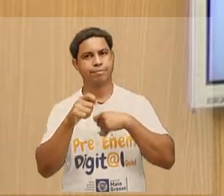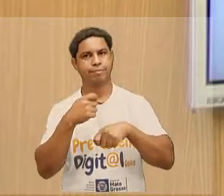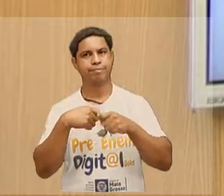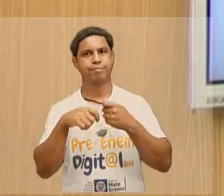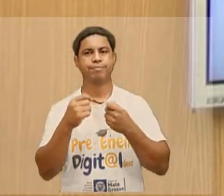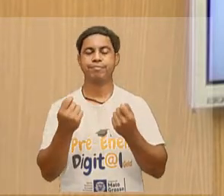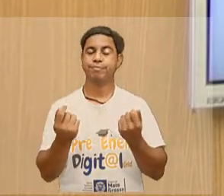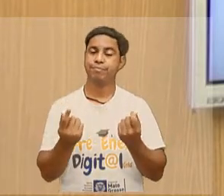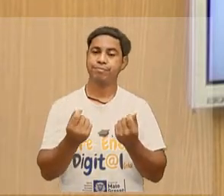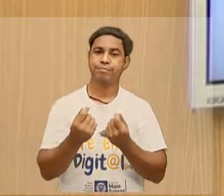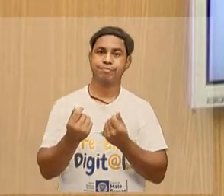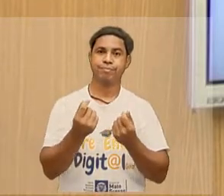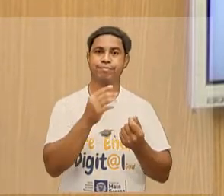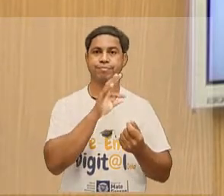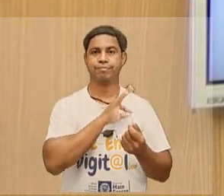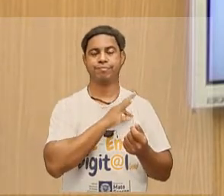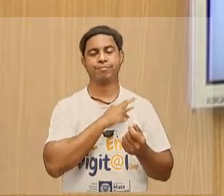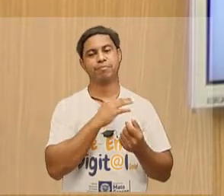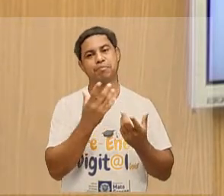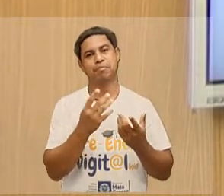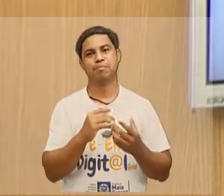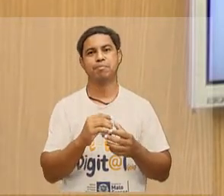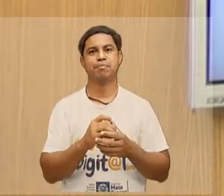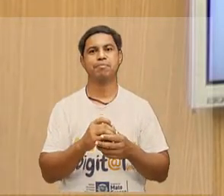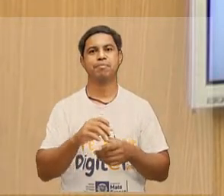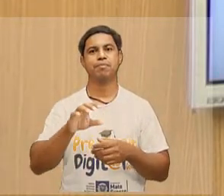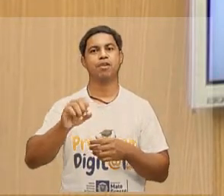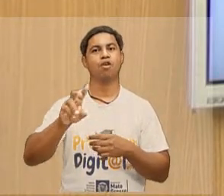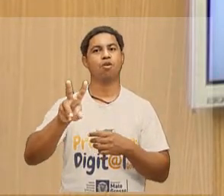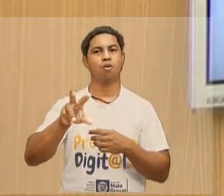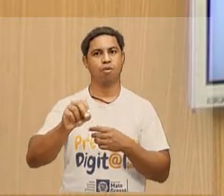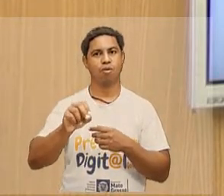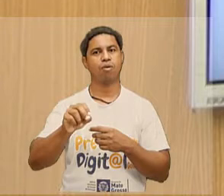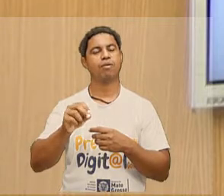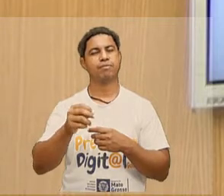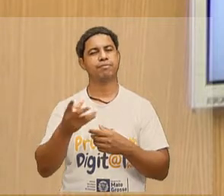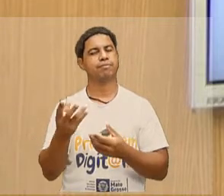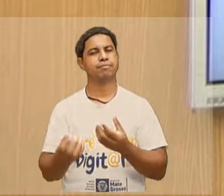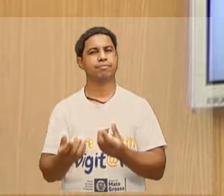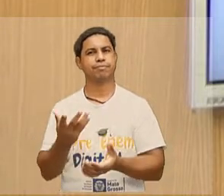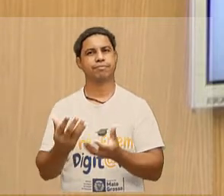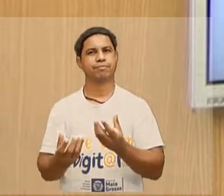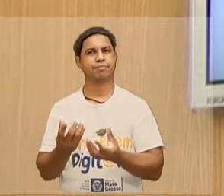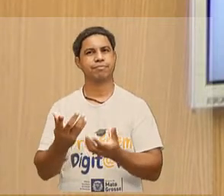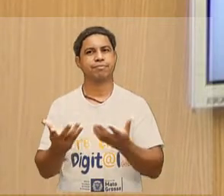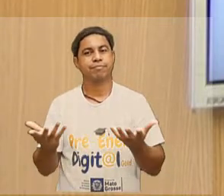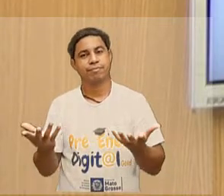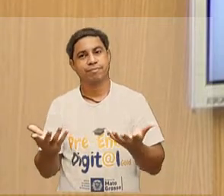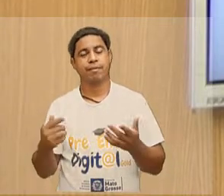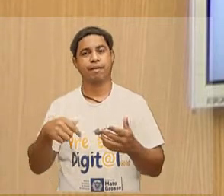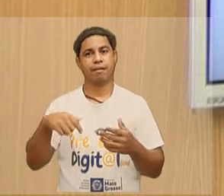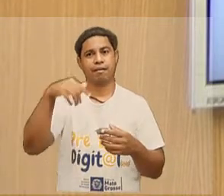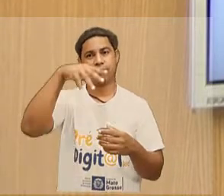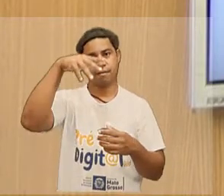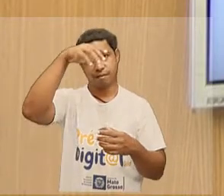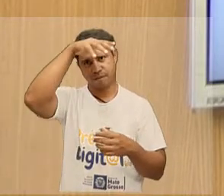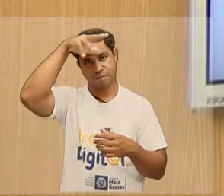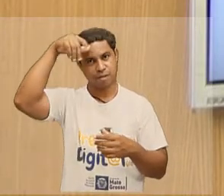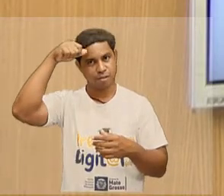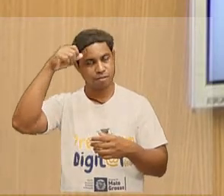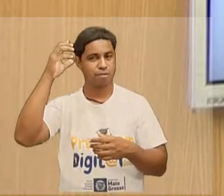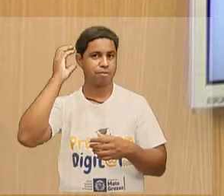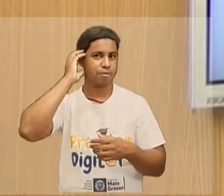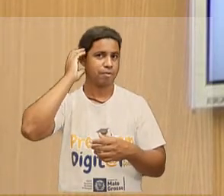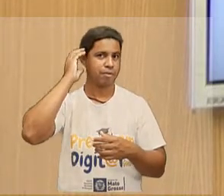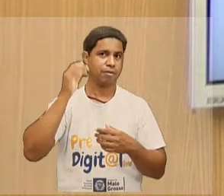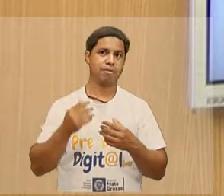das pessoas. Bom, um ovo frito já está bom. E falar em ovo frito, Cuiabá, Mato Grosso tem uma alta temperatura, né? É